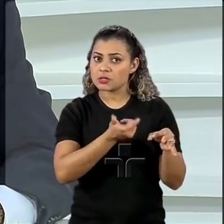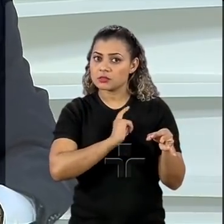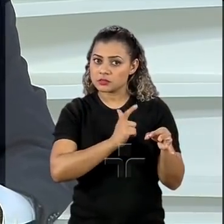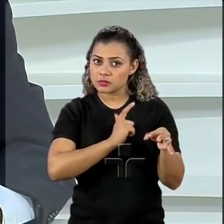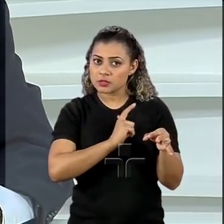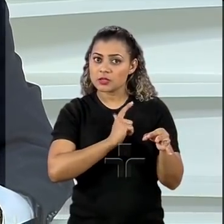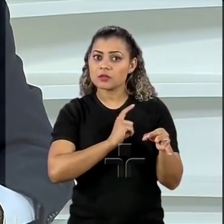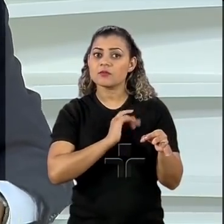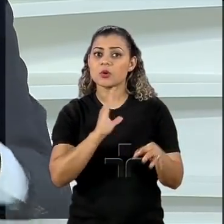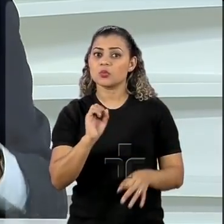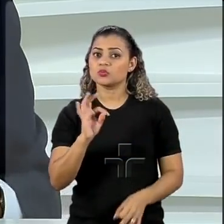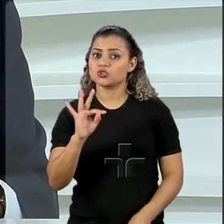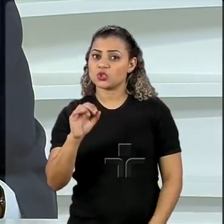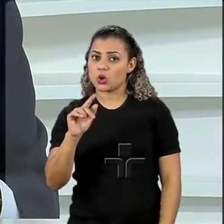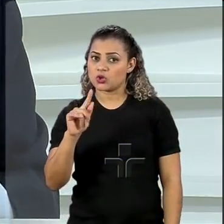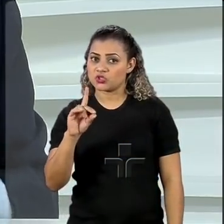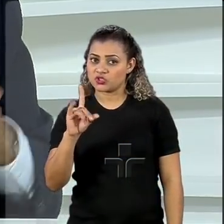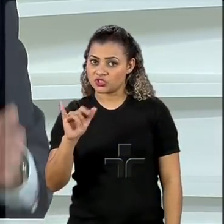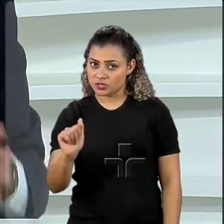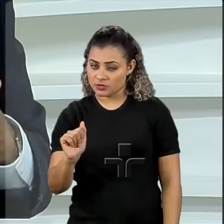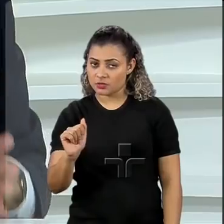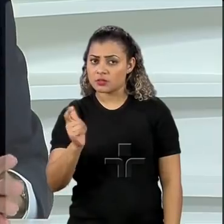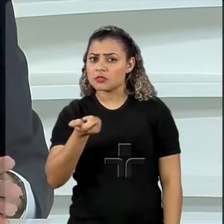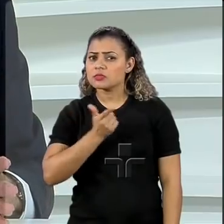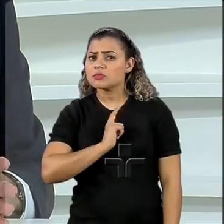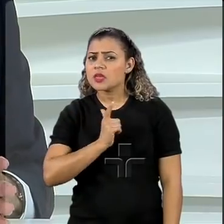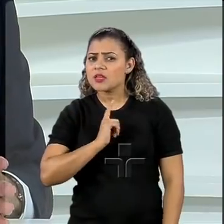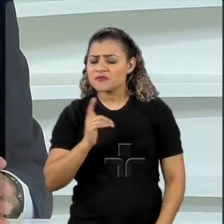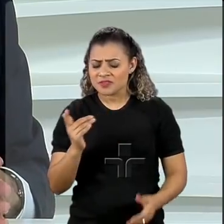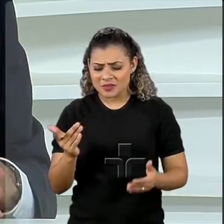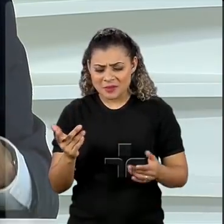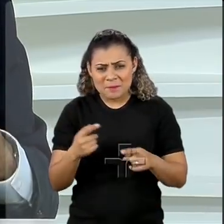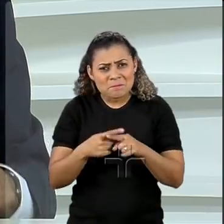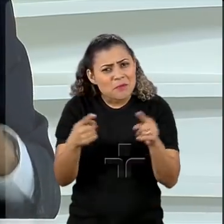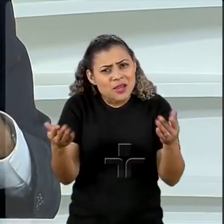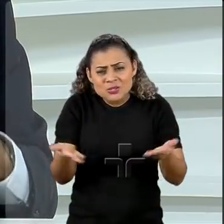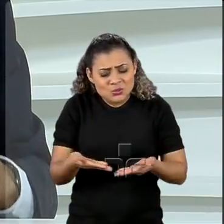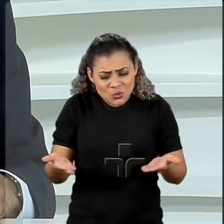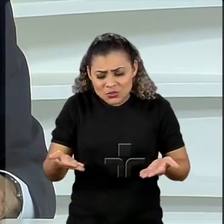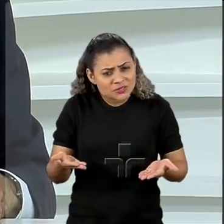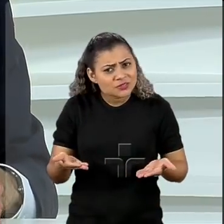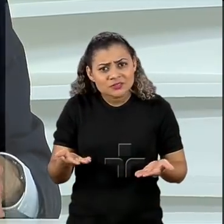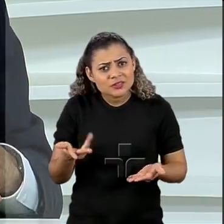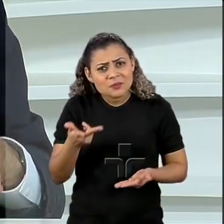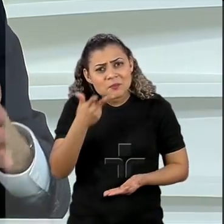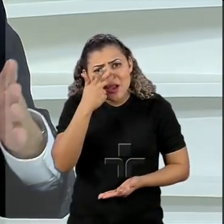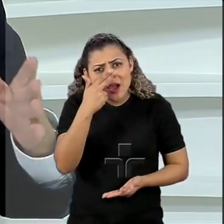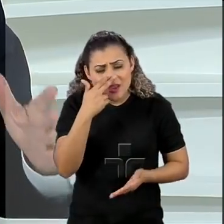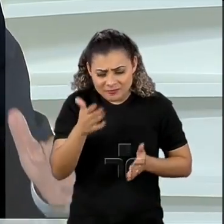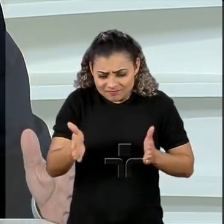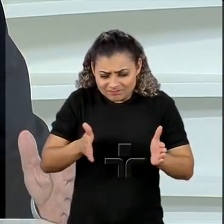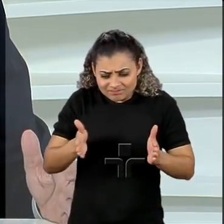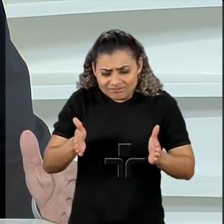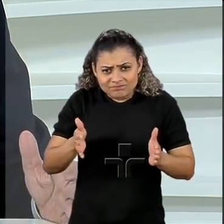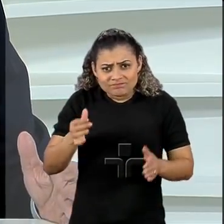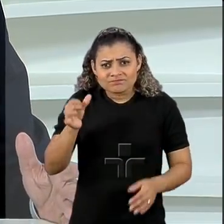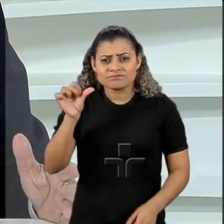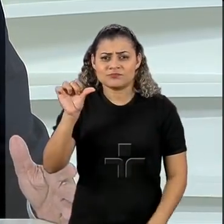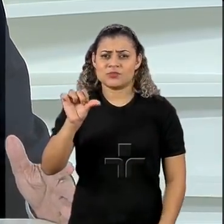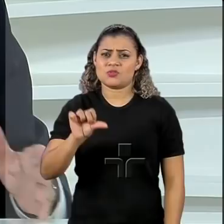Passos importantes. Agora, o que nós temos hoje é uma situação